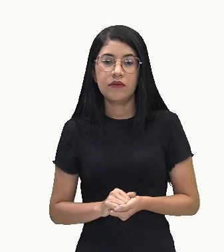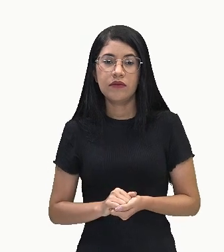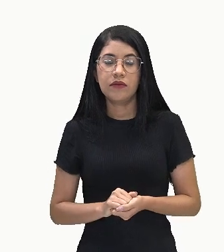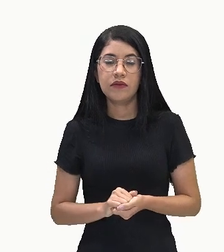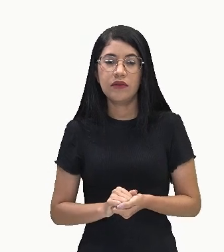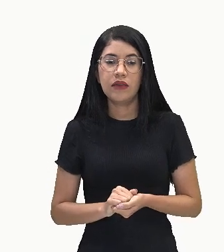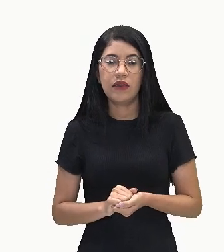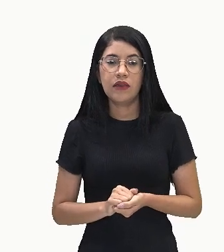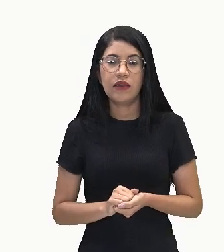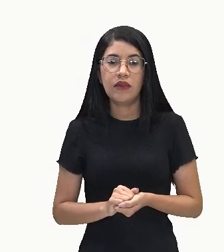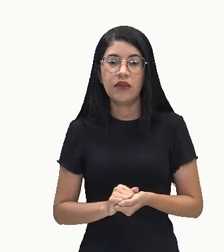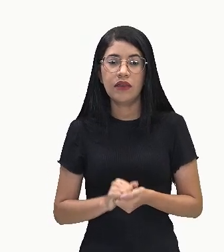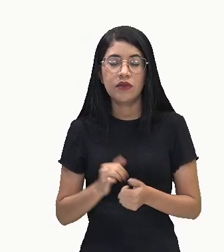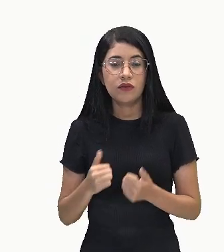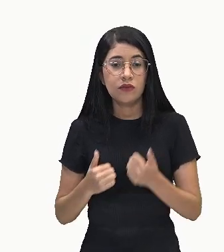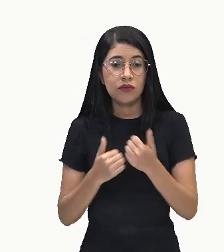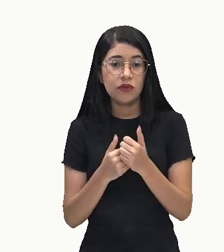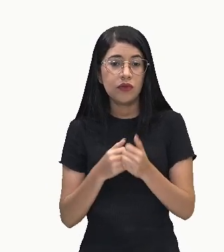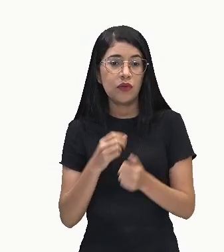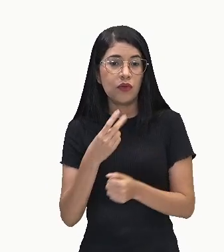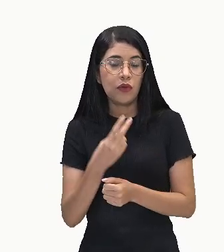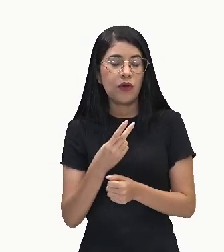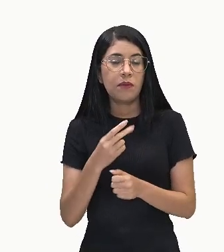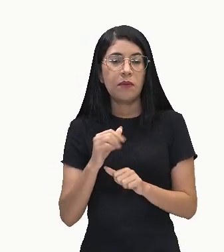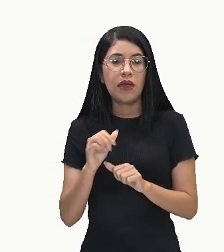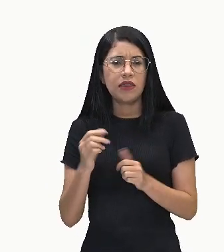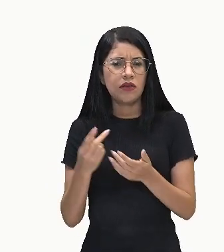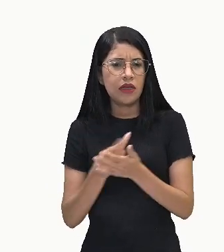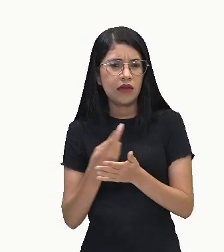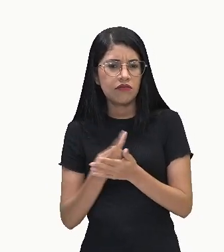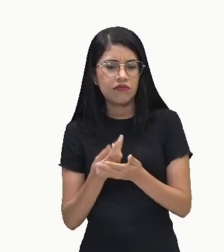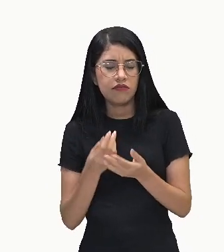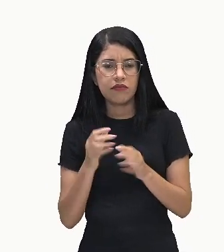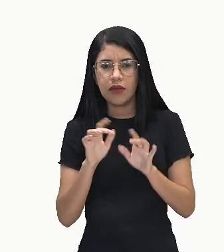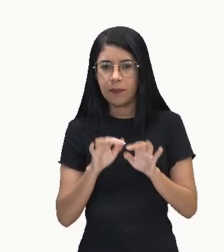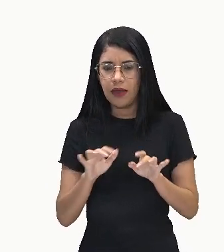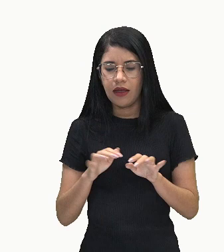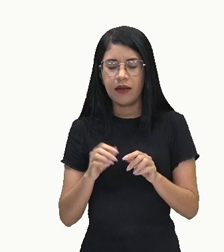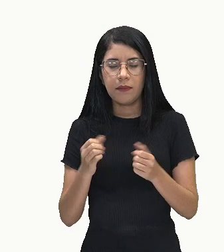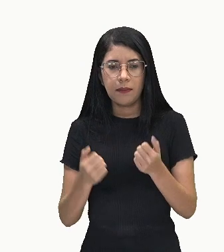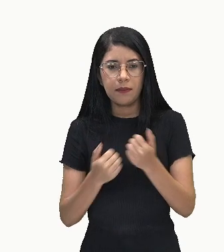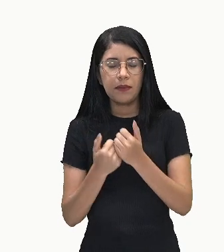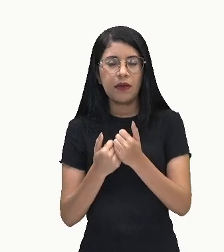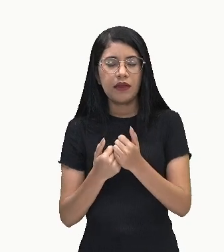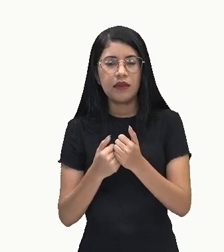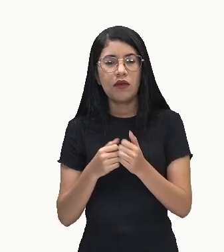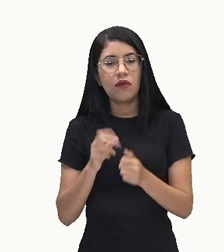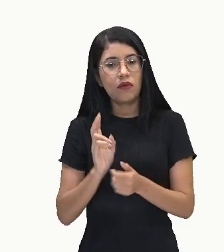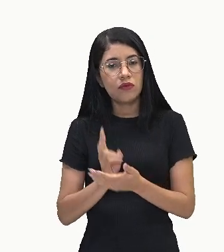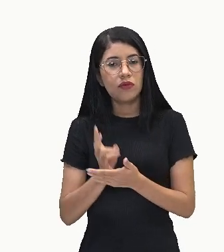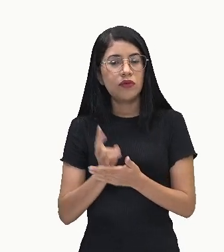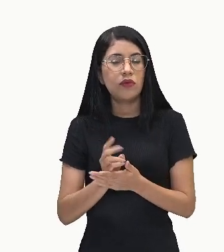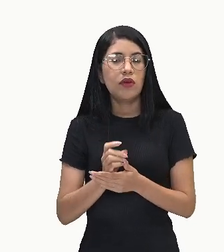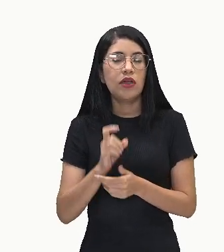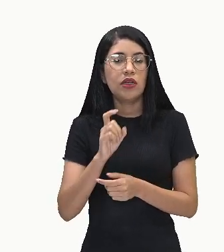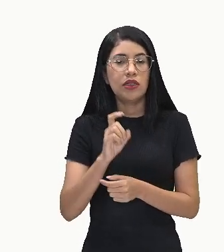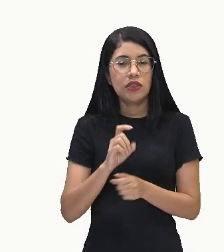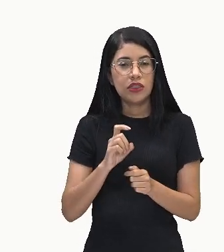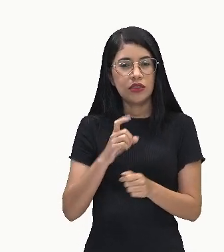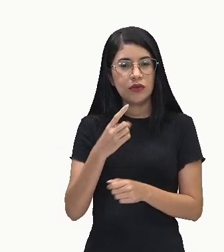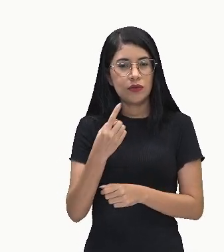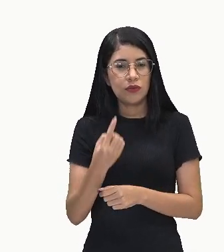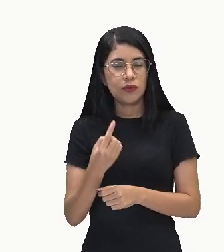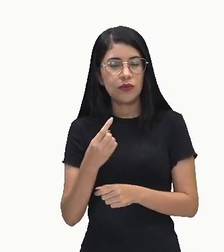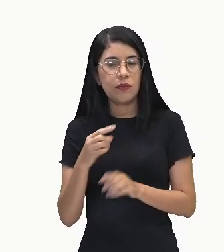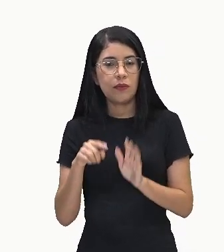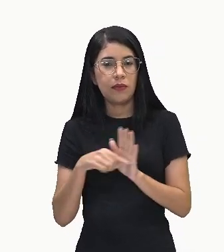esquecido de colocar aqui o 8, só uma questão de digitação. Mas continuou o cálculo, ó, x', menos 4 mais 0 sobre 8, igual a